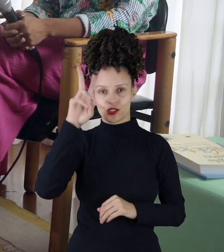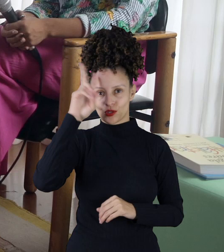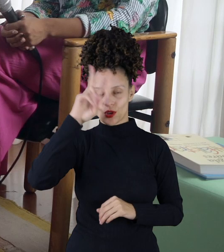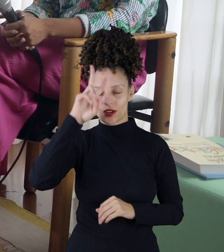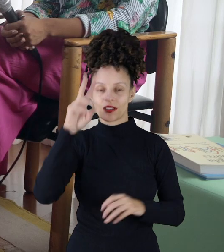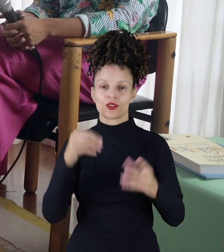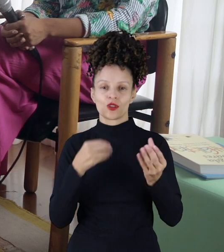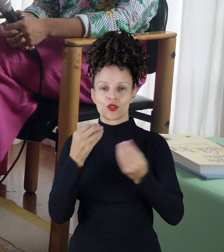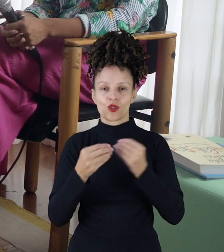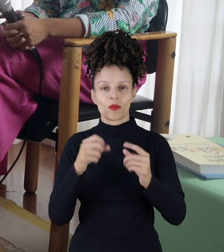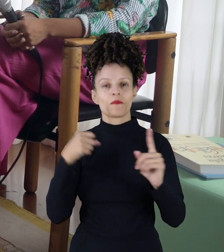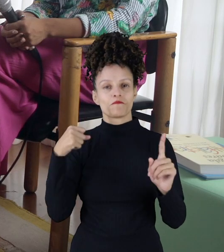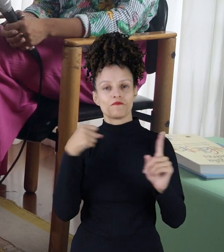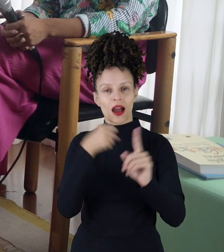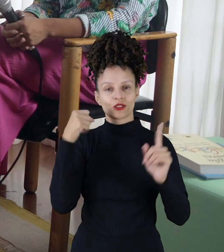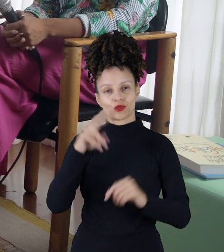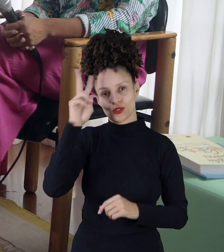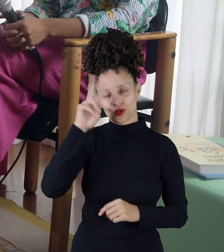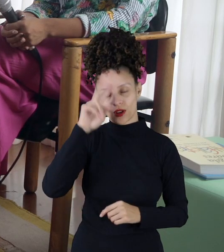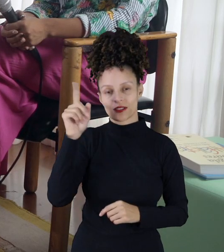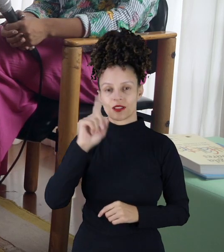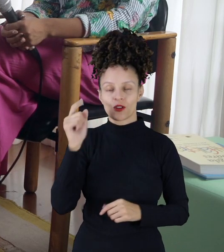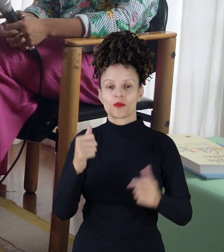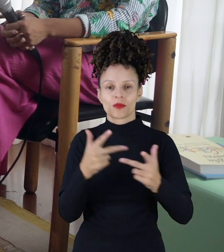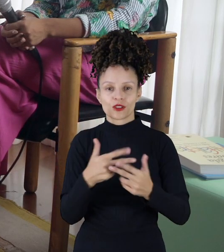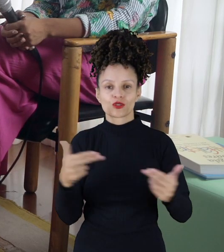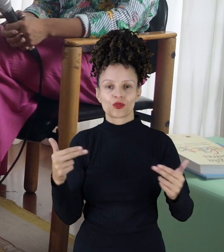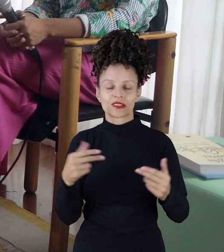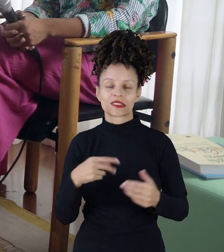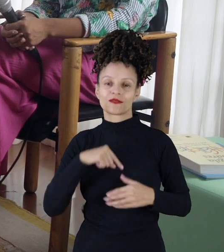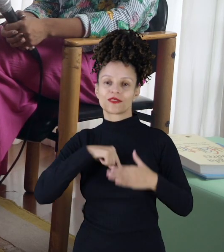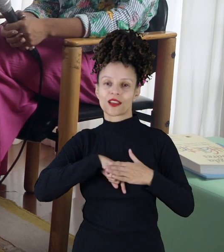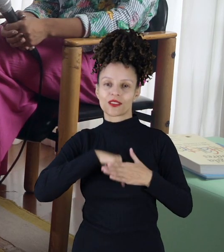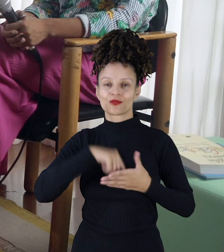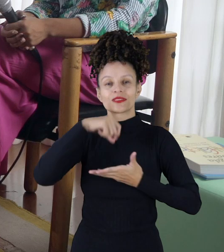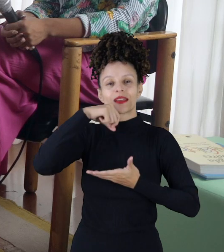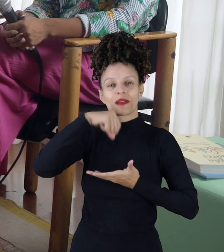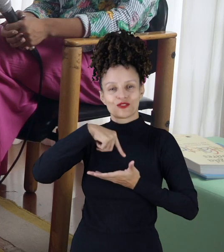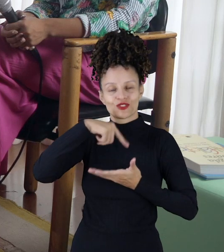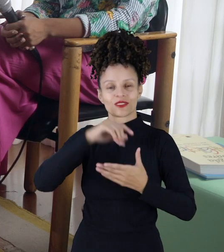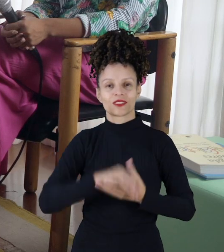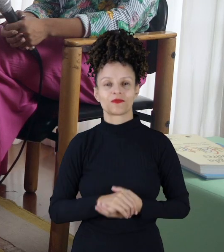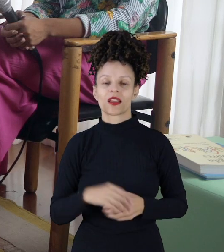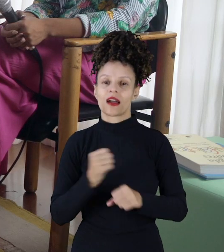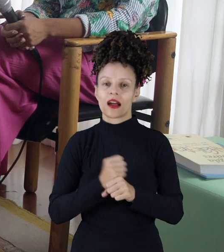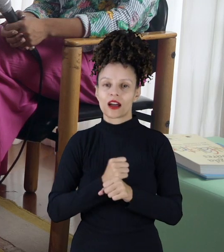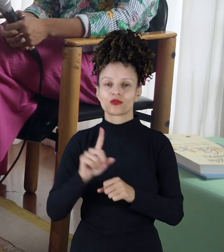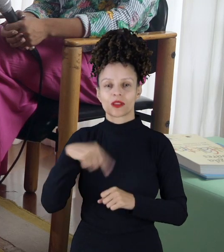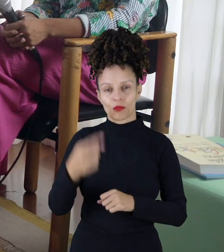Nasceu muito tempo atrás essa história como impacto, não como história, né? Como aquelas coisas que ficam dentro da gente, aquela